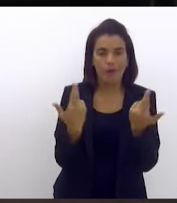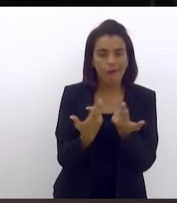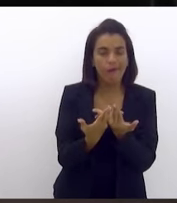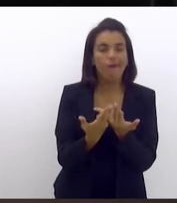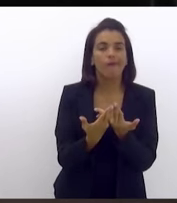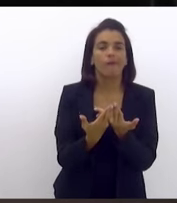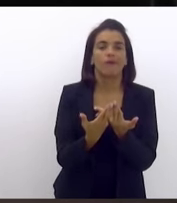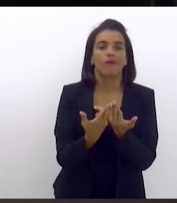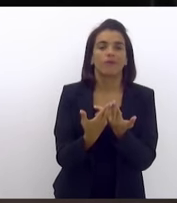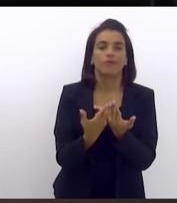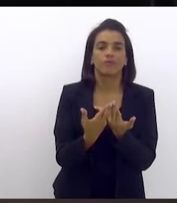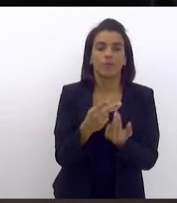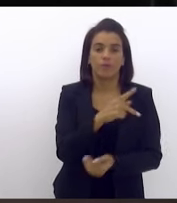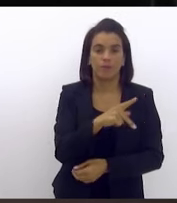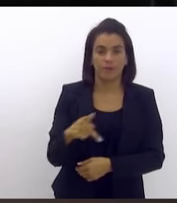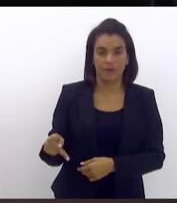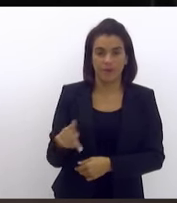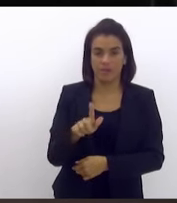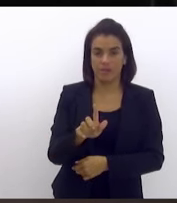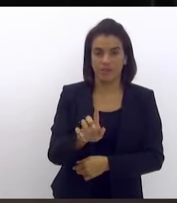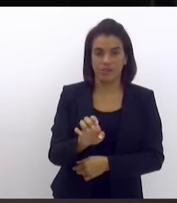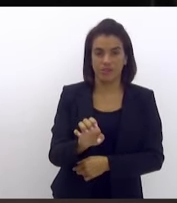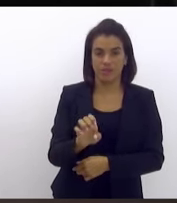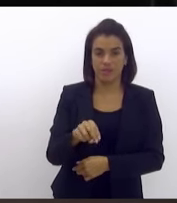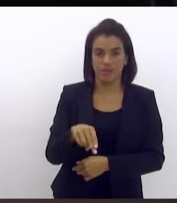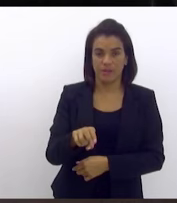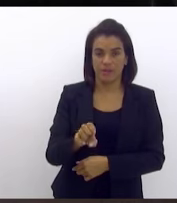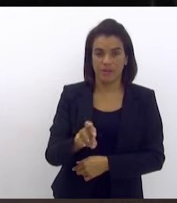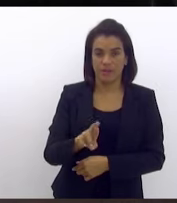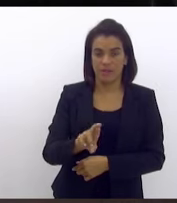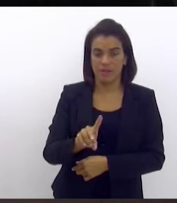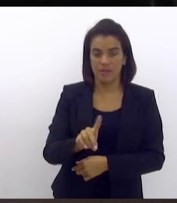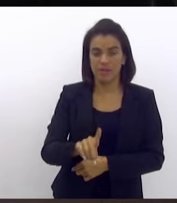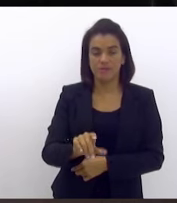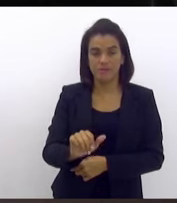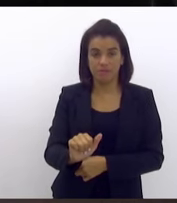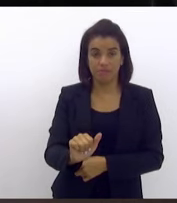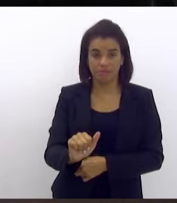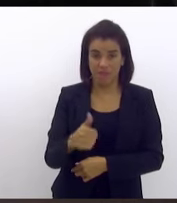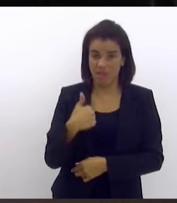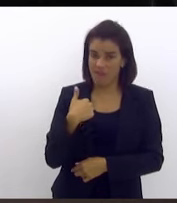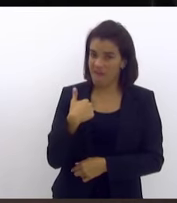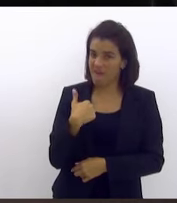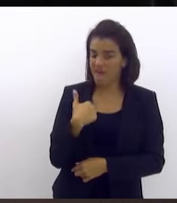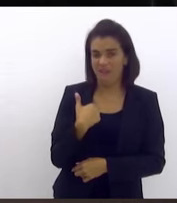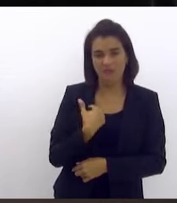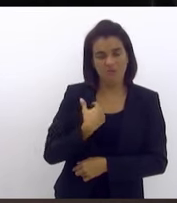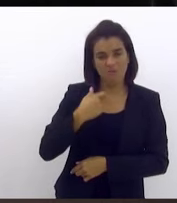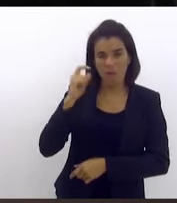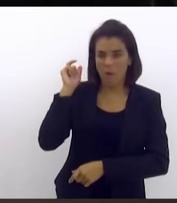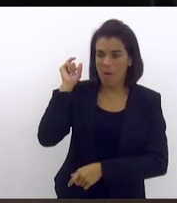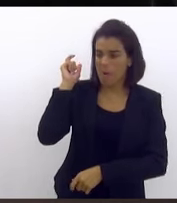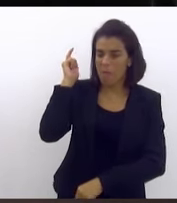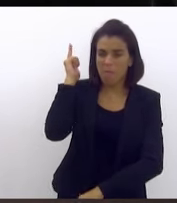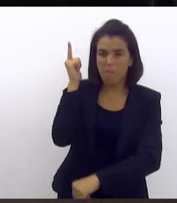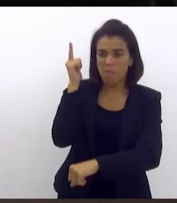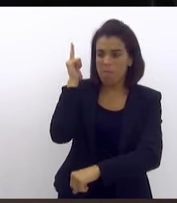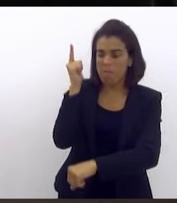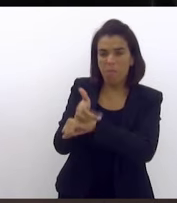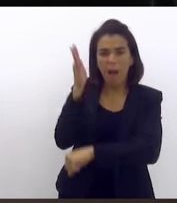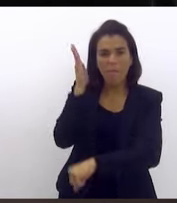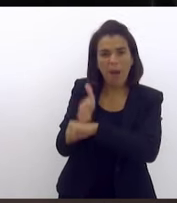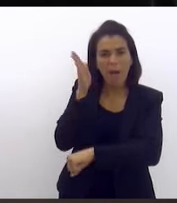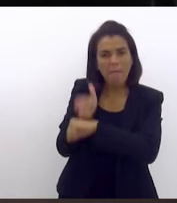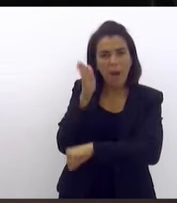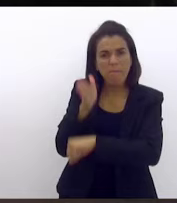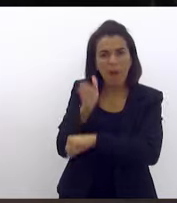doutor Rafael. E aí, no linguajar popular, deputado Paulo, eu comi o fígado dele. Porque eu perguntei ao presidente da Genersa se